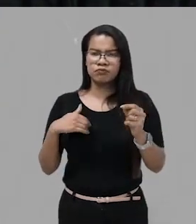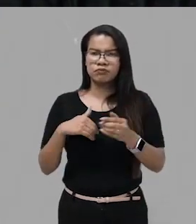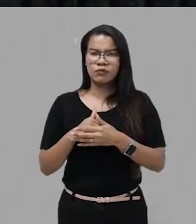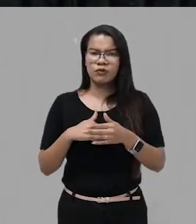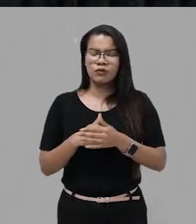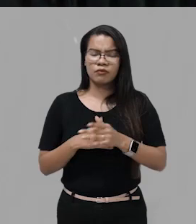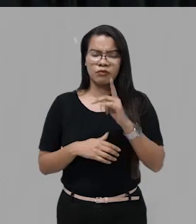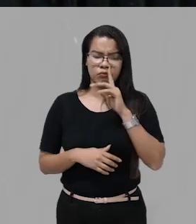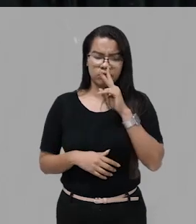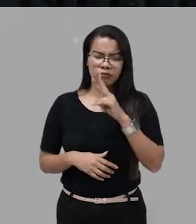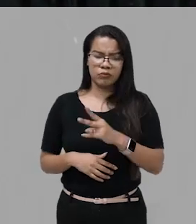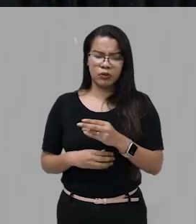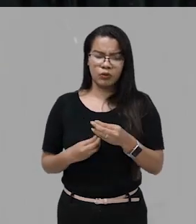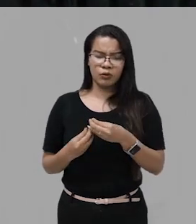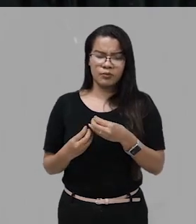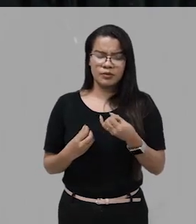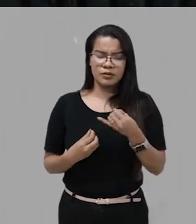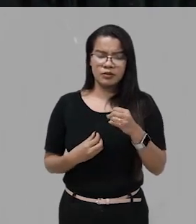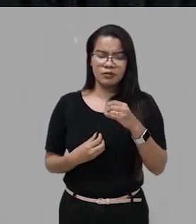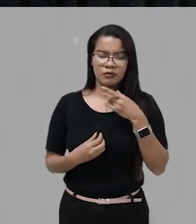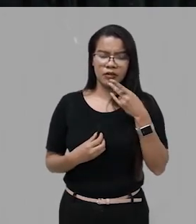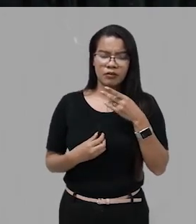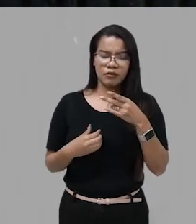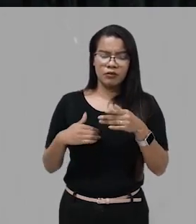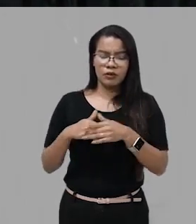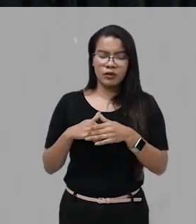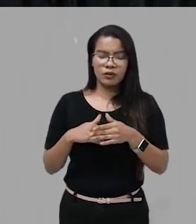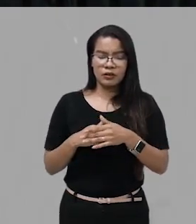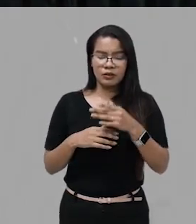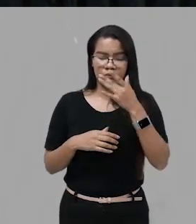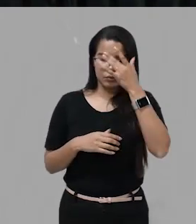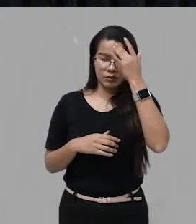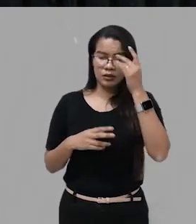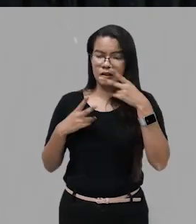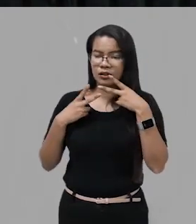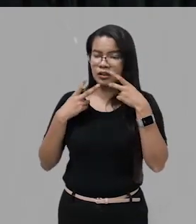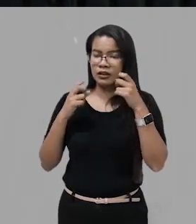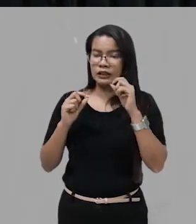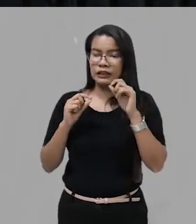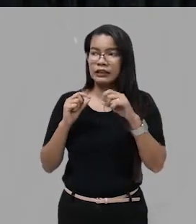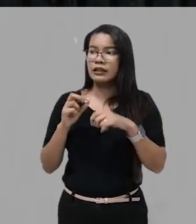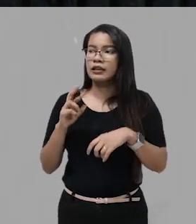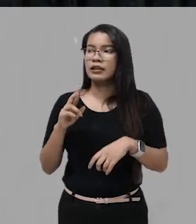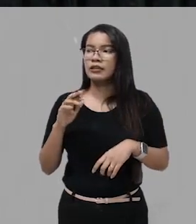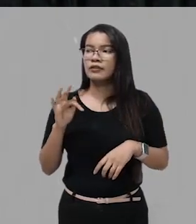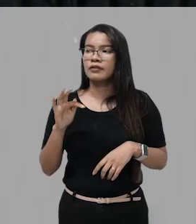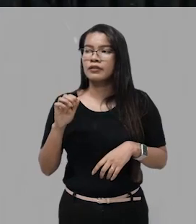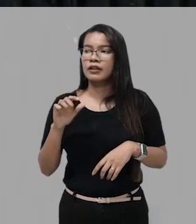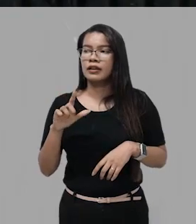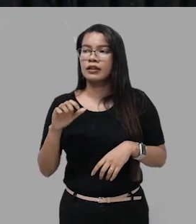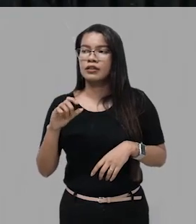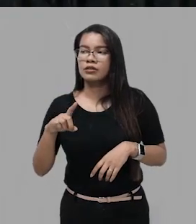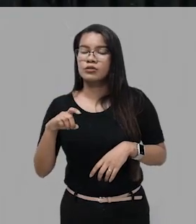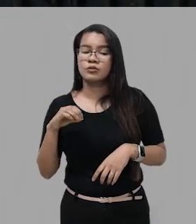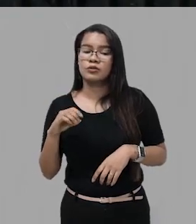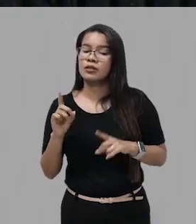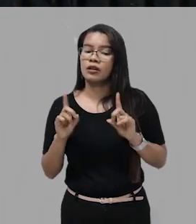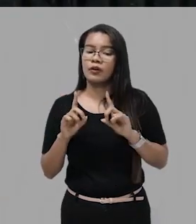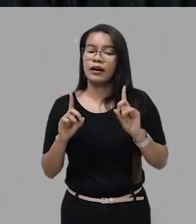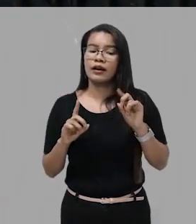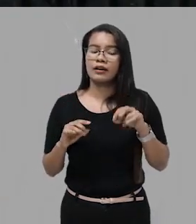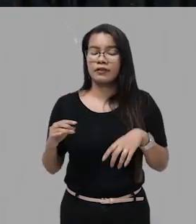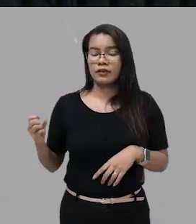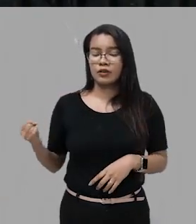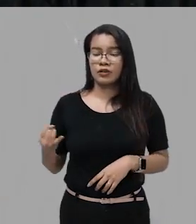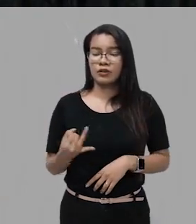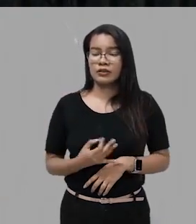a queima-roupa, por exemplo, como se fala no futebol, e o narrador grita lá. Que reflexo? Aquilo não é reflexo. Aquilo ali é velocidade de reação,